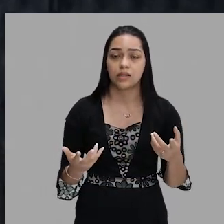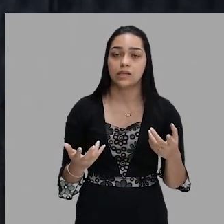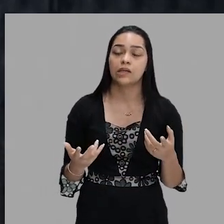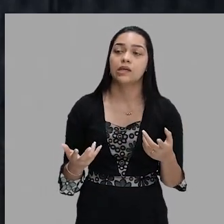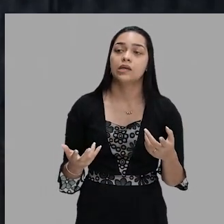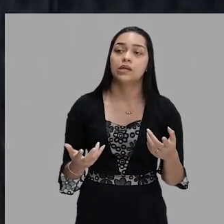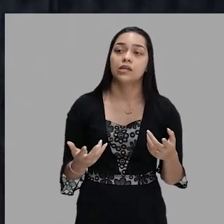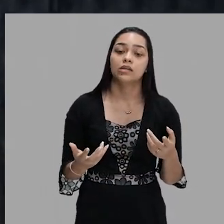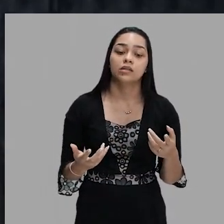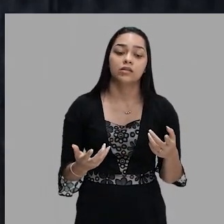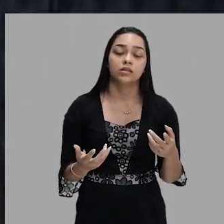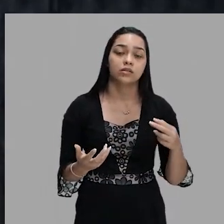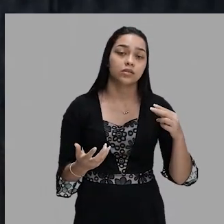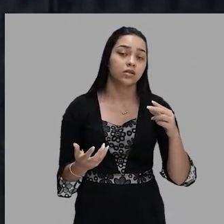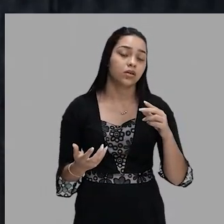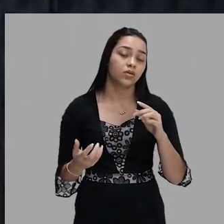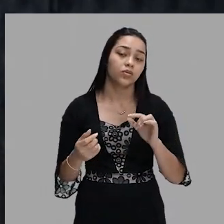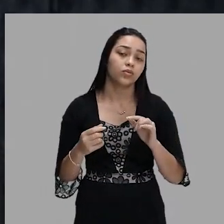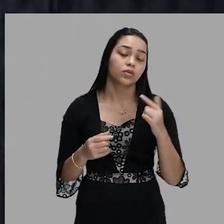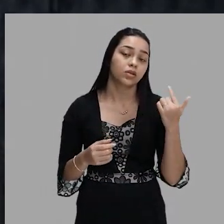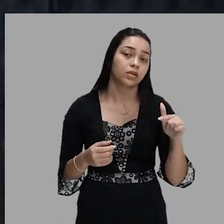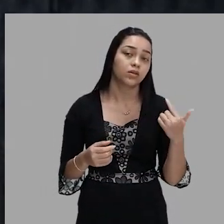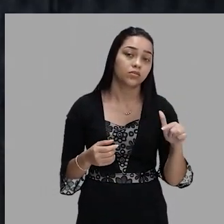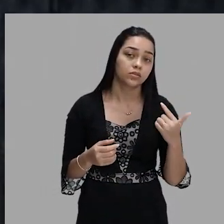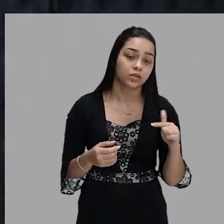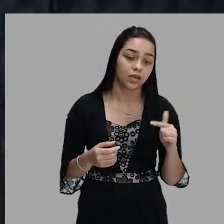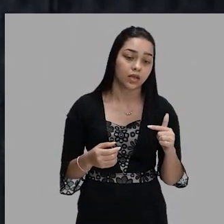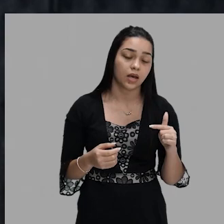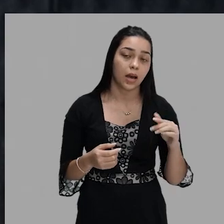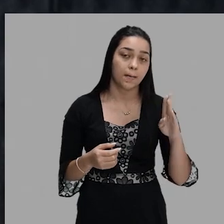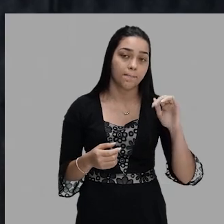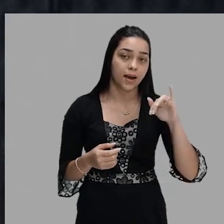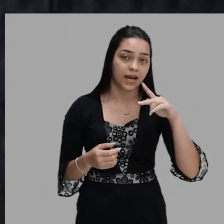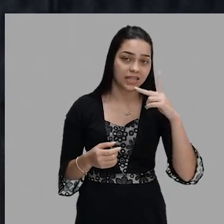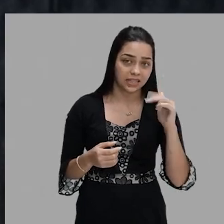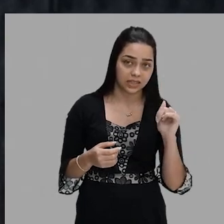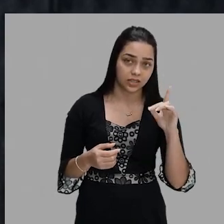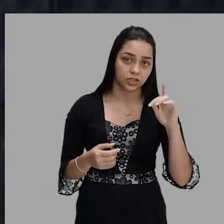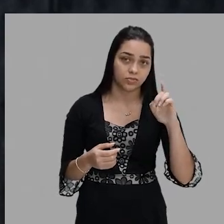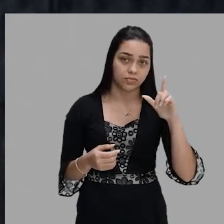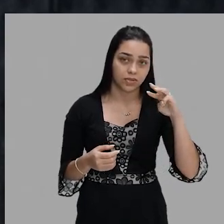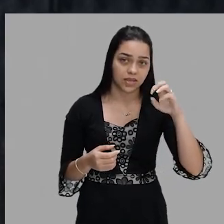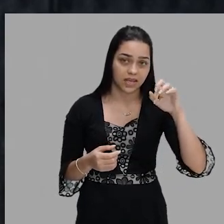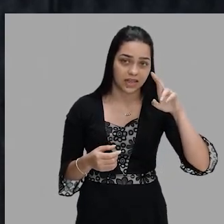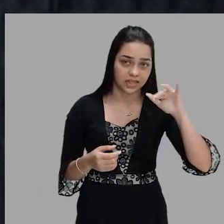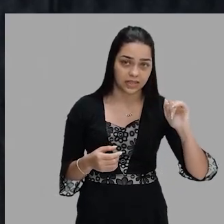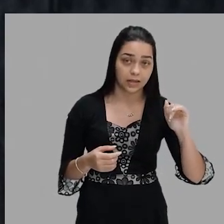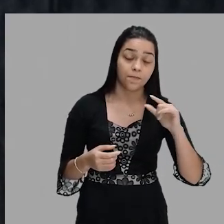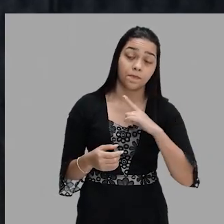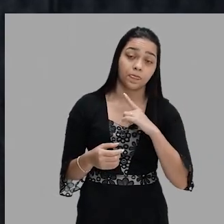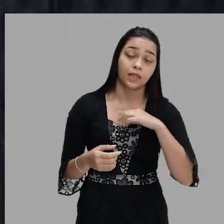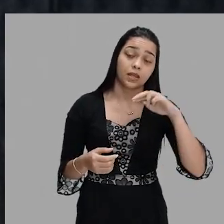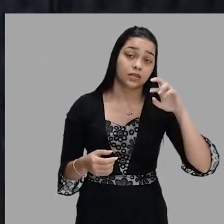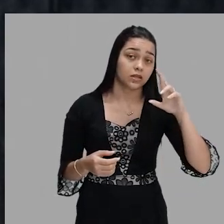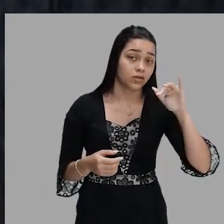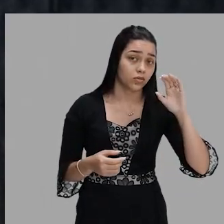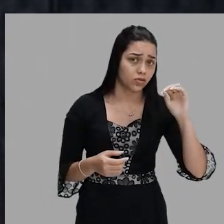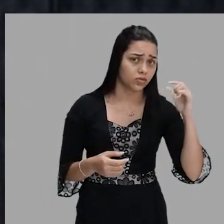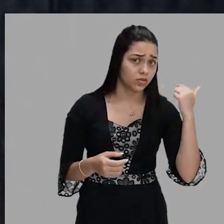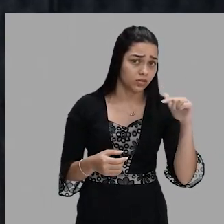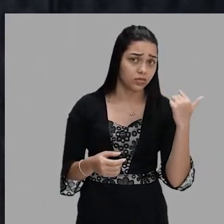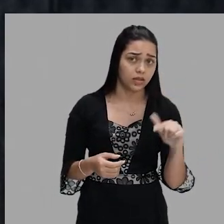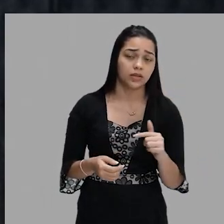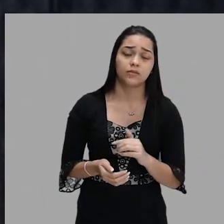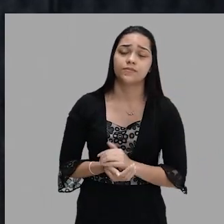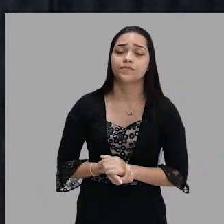são não mielinizados, ou seja, que não possuem a bainha de mielina. Tá? Nesses neurônios que não tem essa bainha